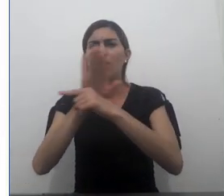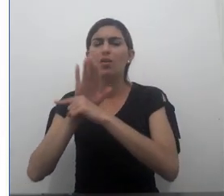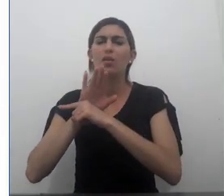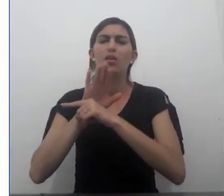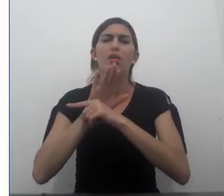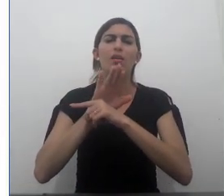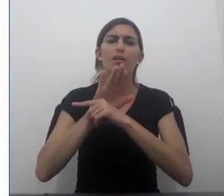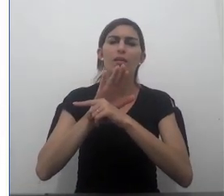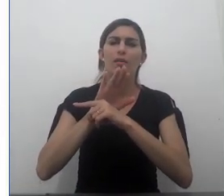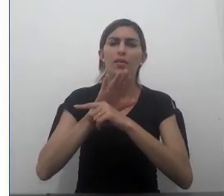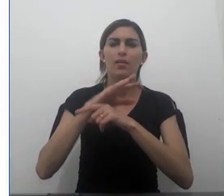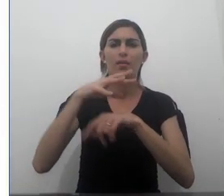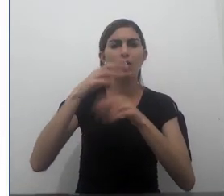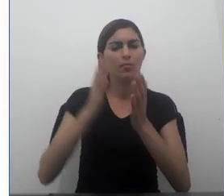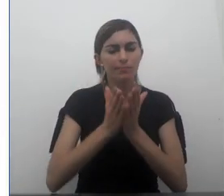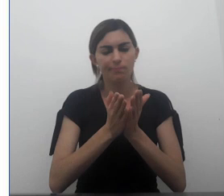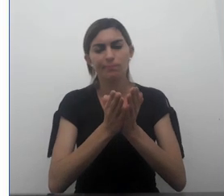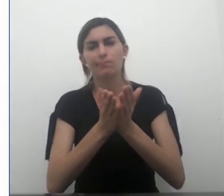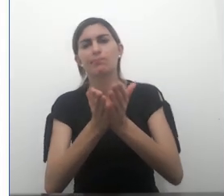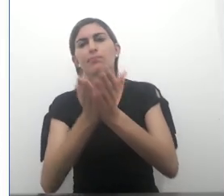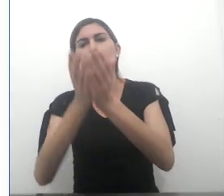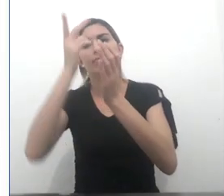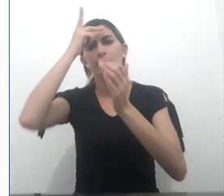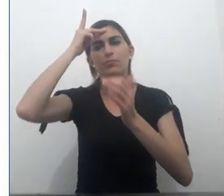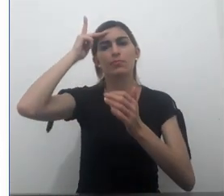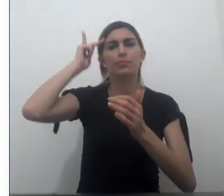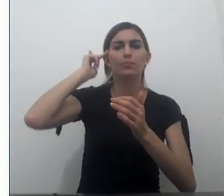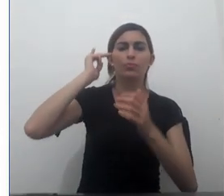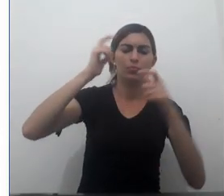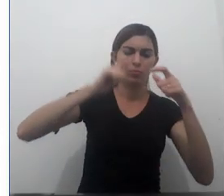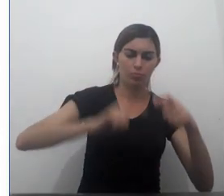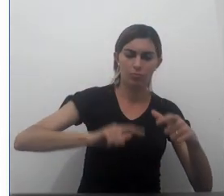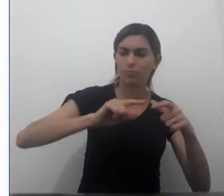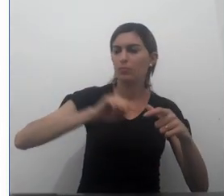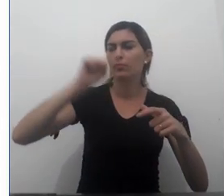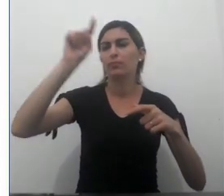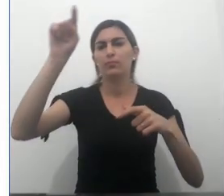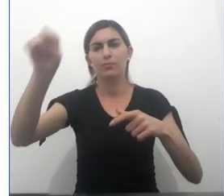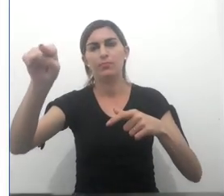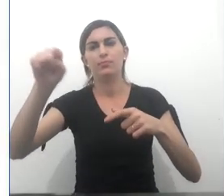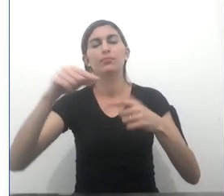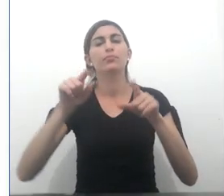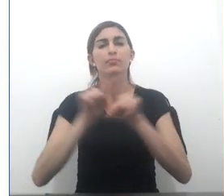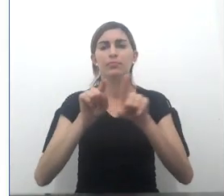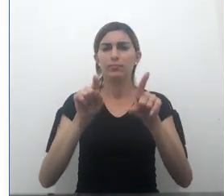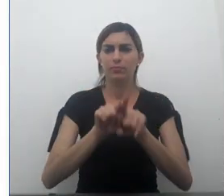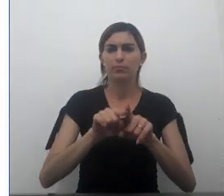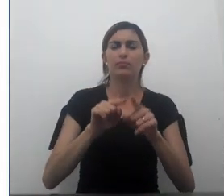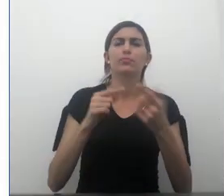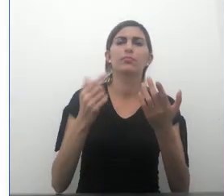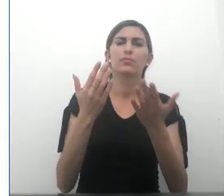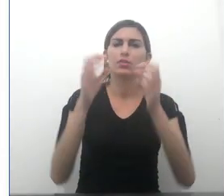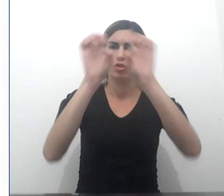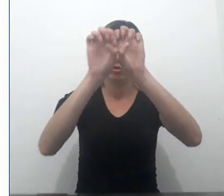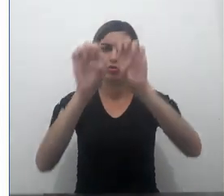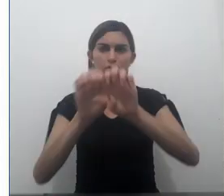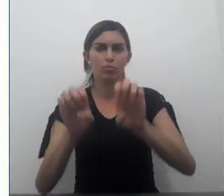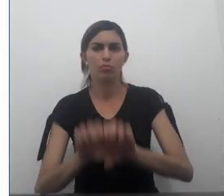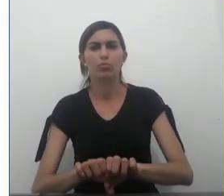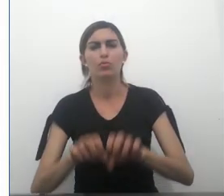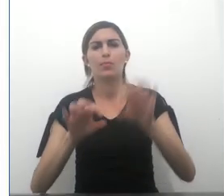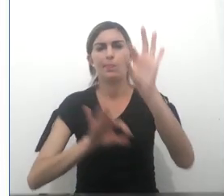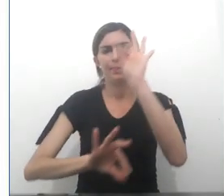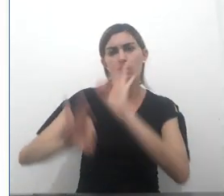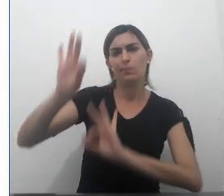para a navegação das pessoas de uma região para outra. Existem também algumas estruturas, né,